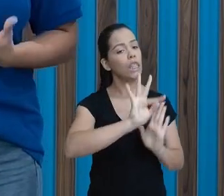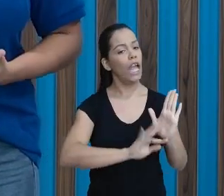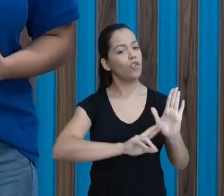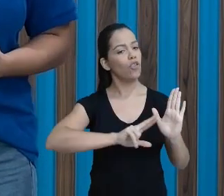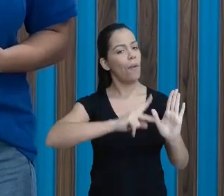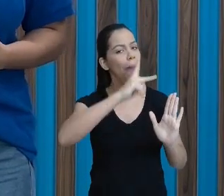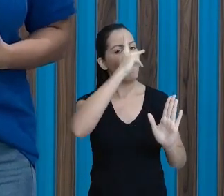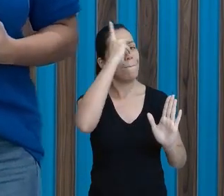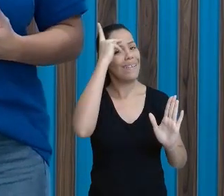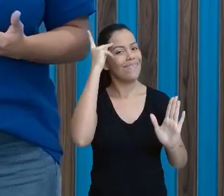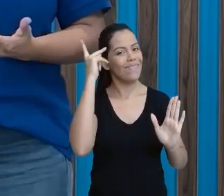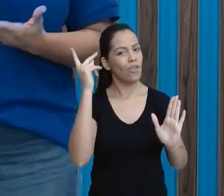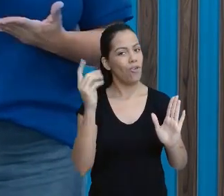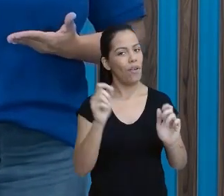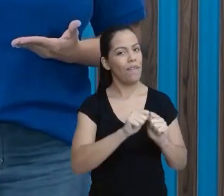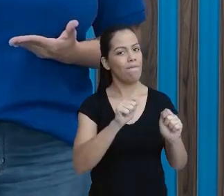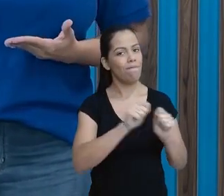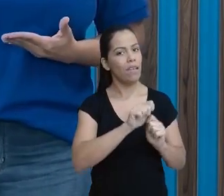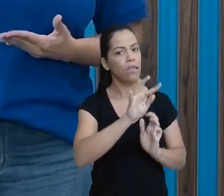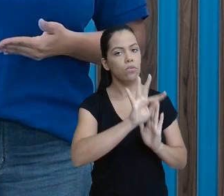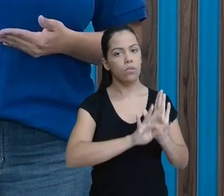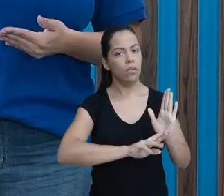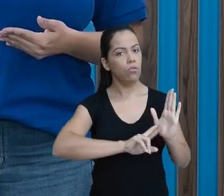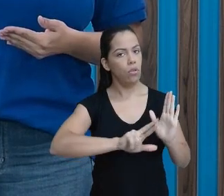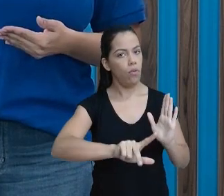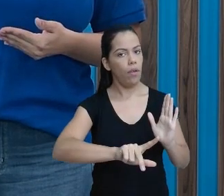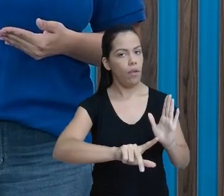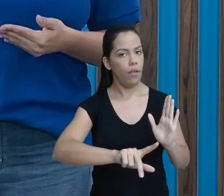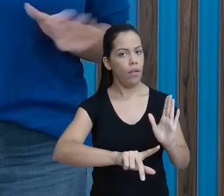devo avaliar o que é externo a isso.